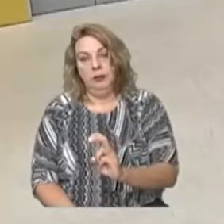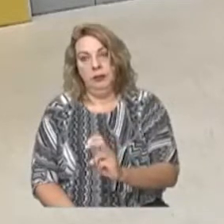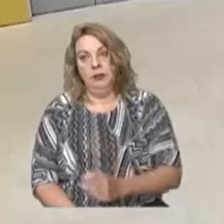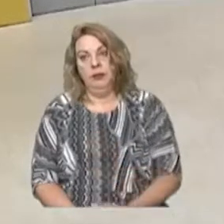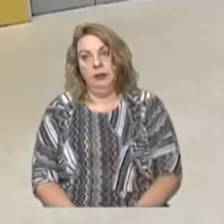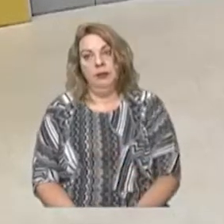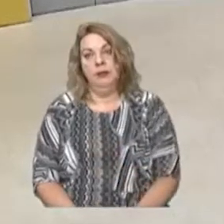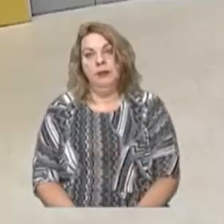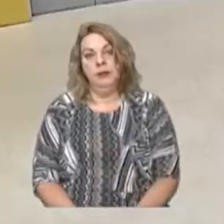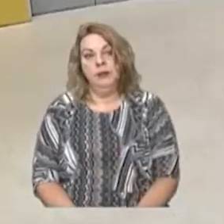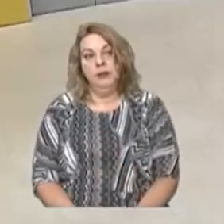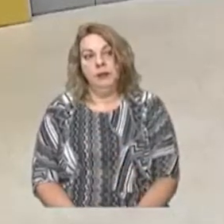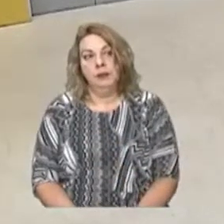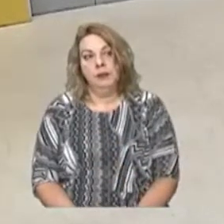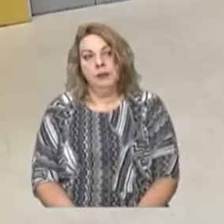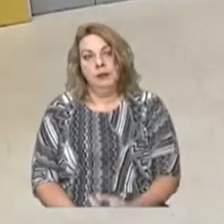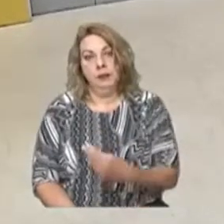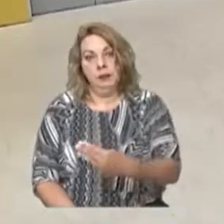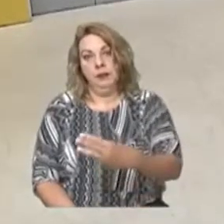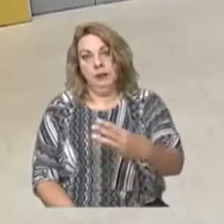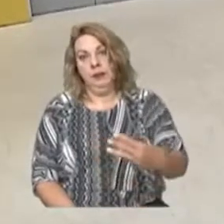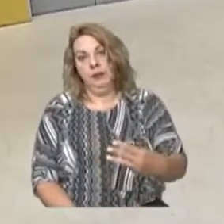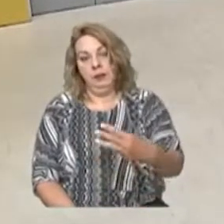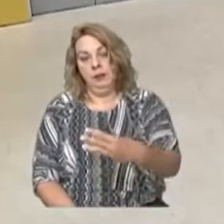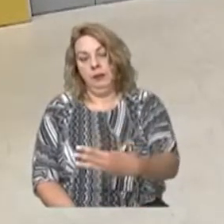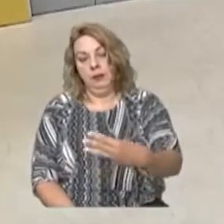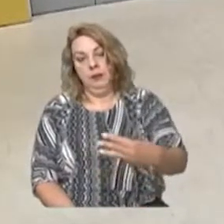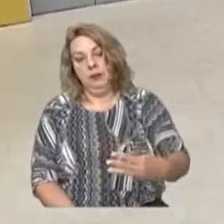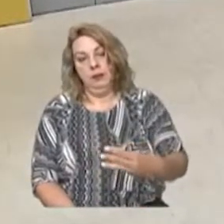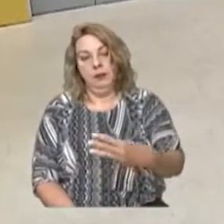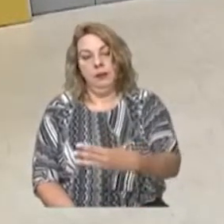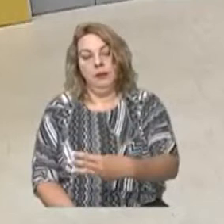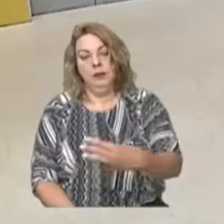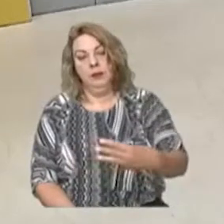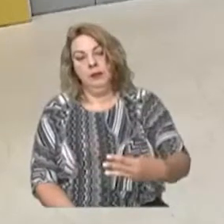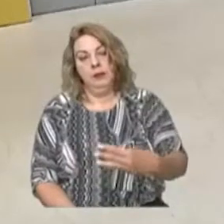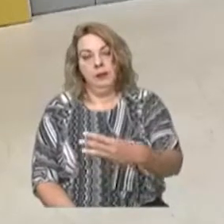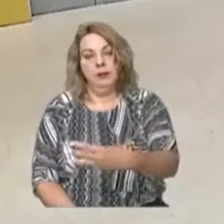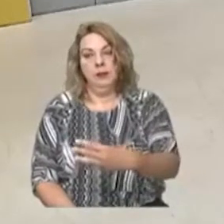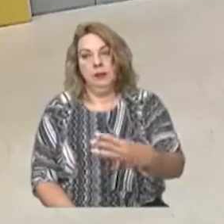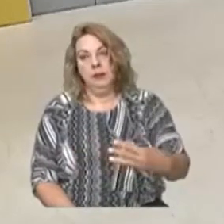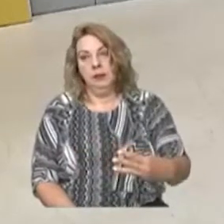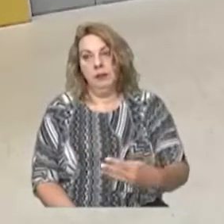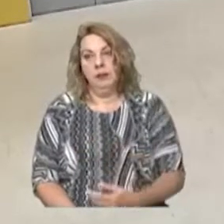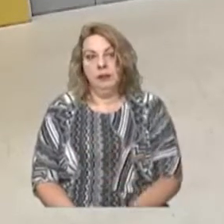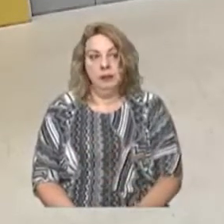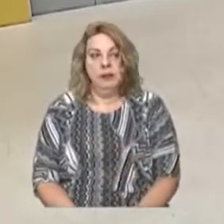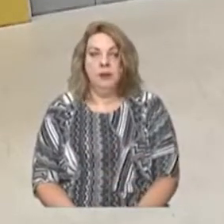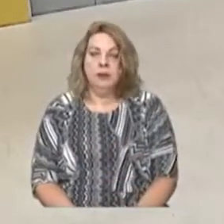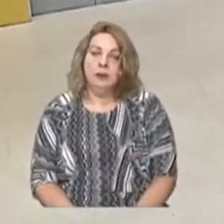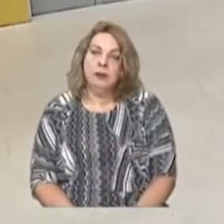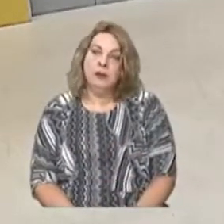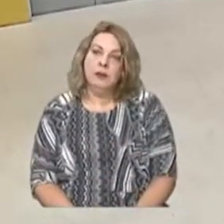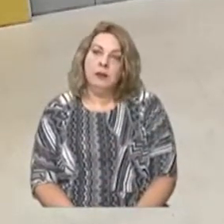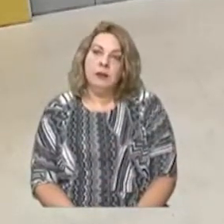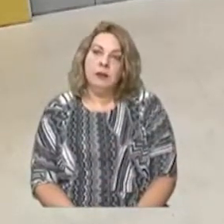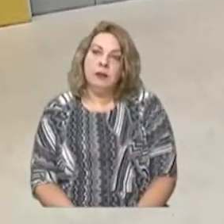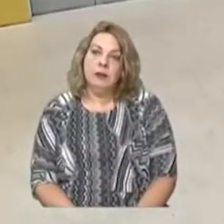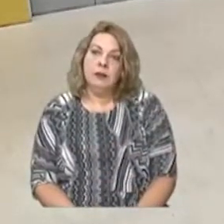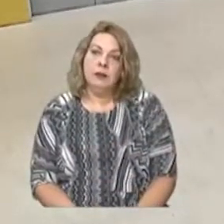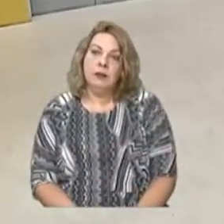45, saiu. Número 33, 33. Olha